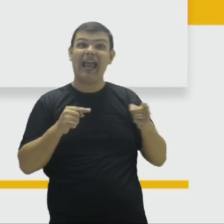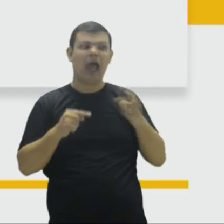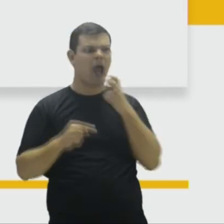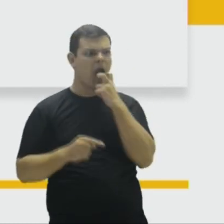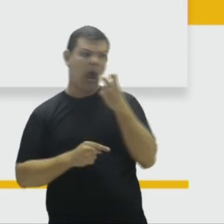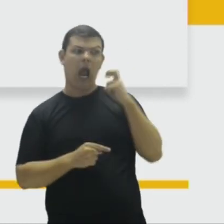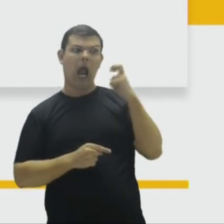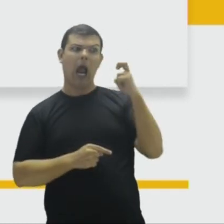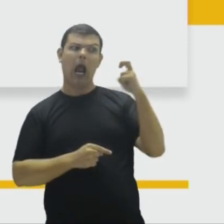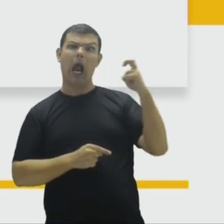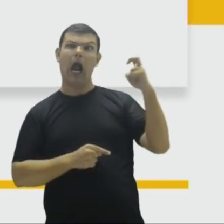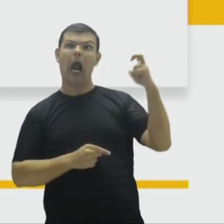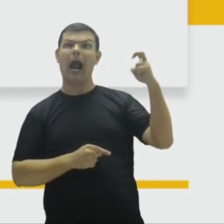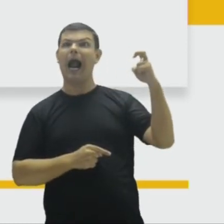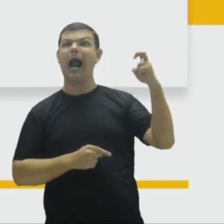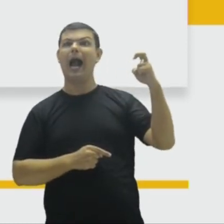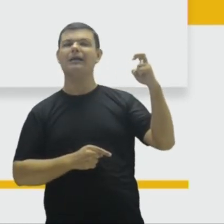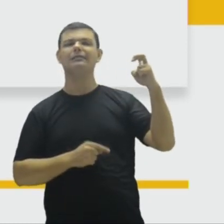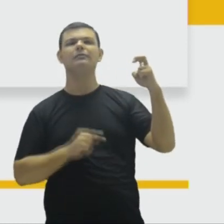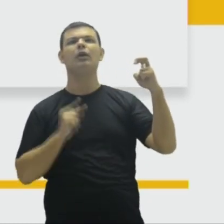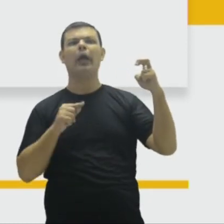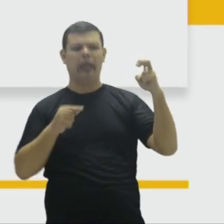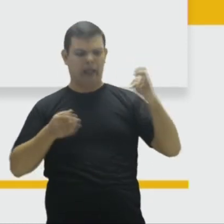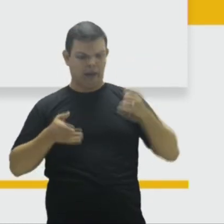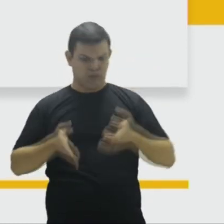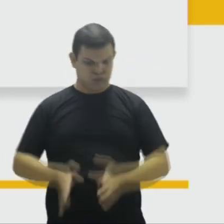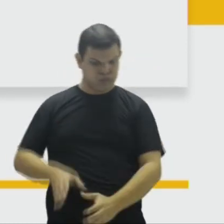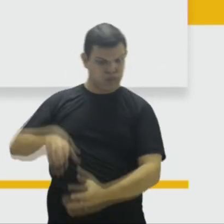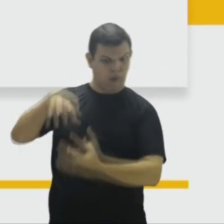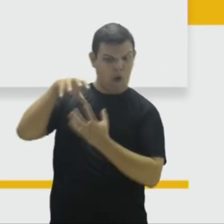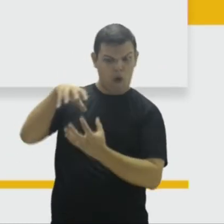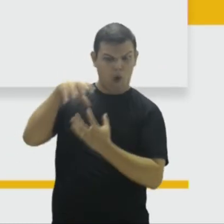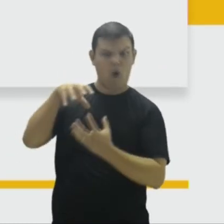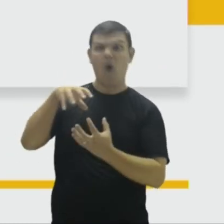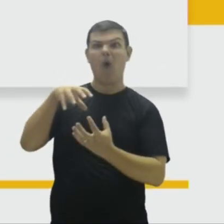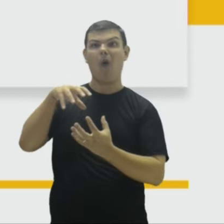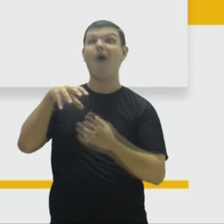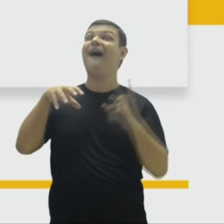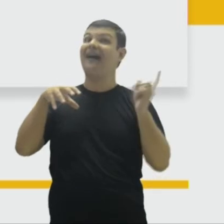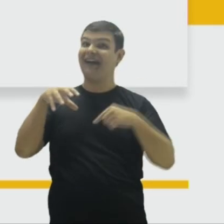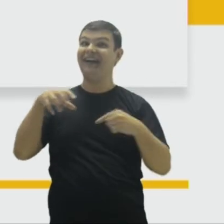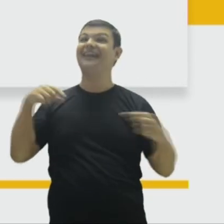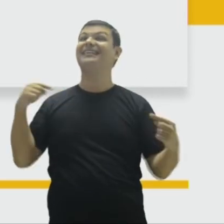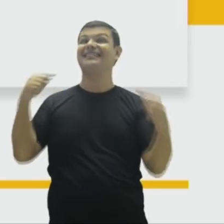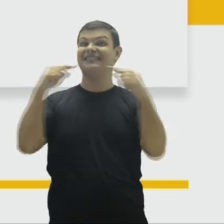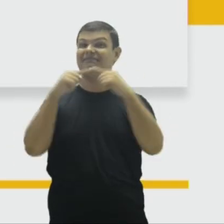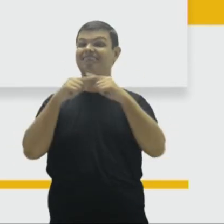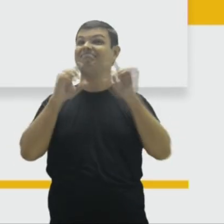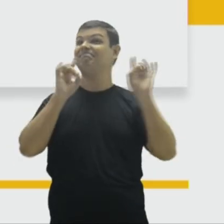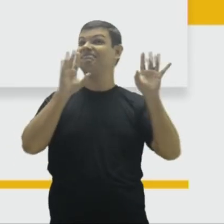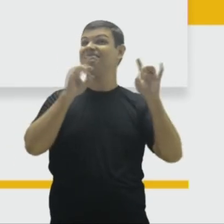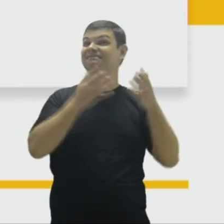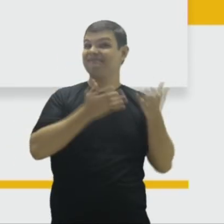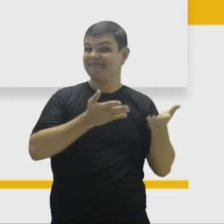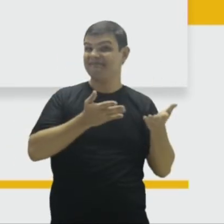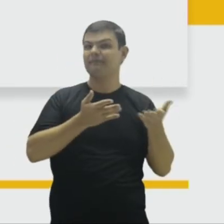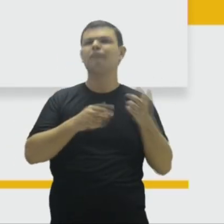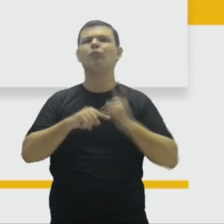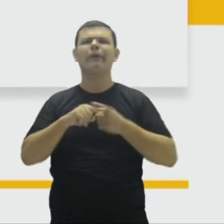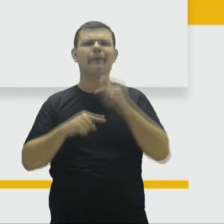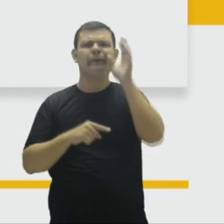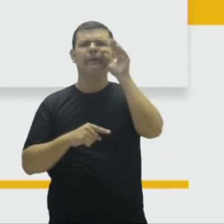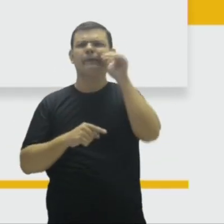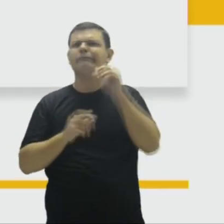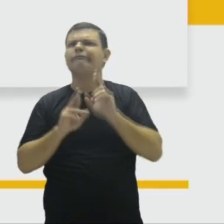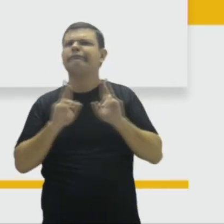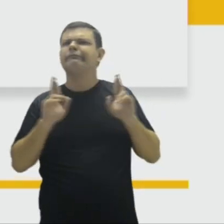grito estridente. Eu botei um ovo! Isso foi o ponto alto da história, porque é curioso, né,